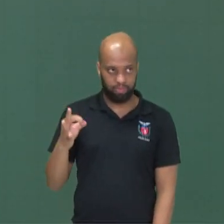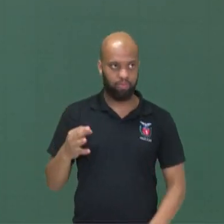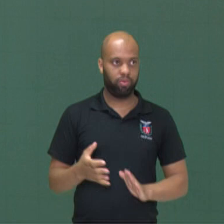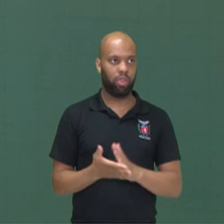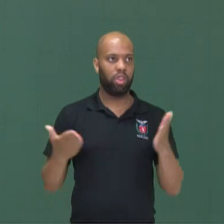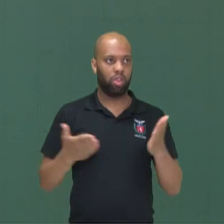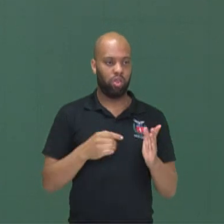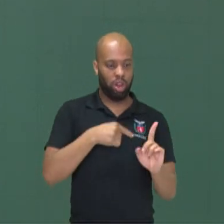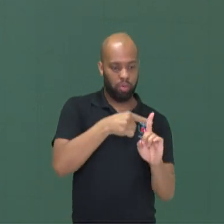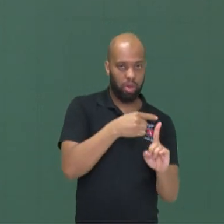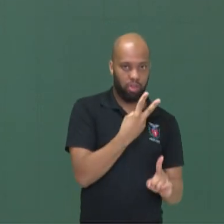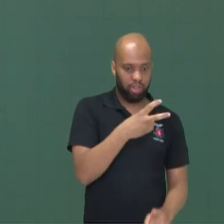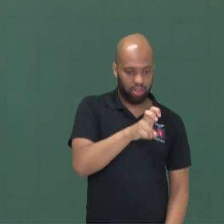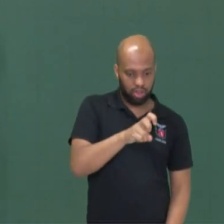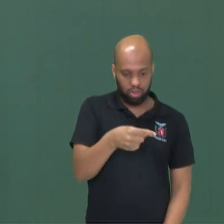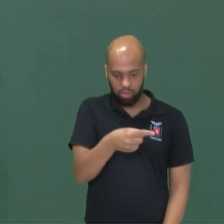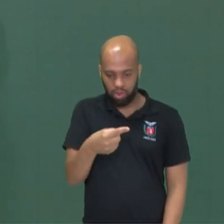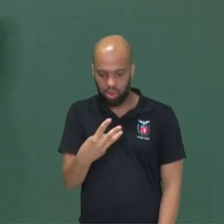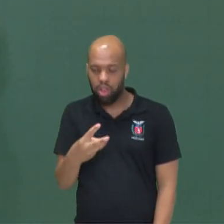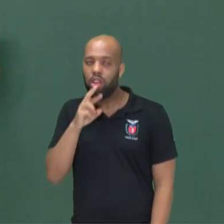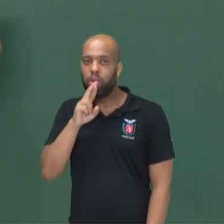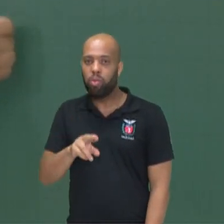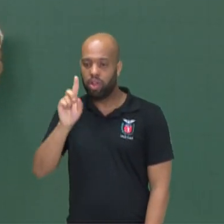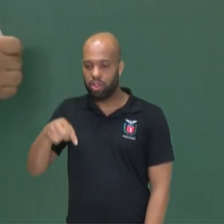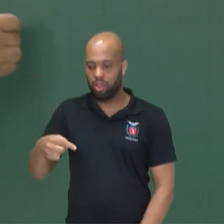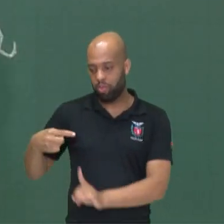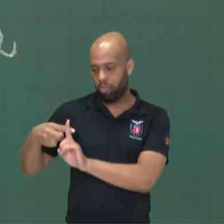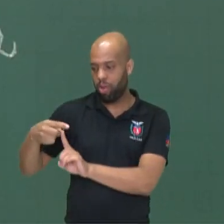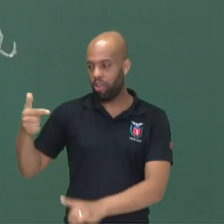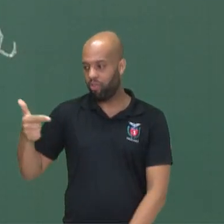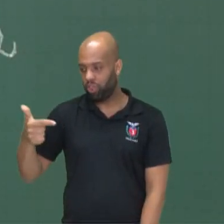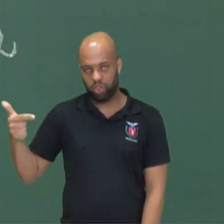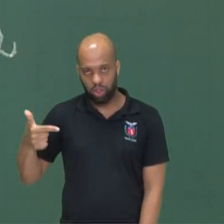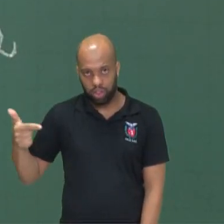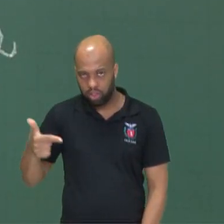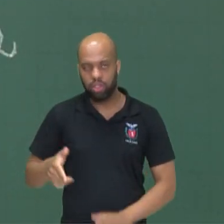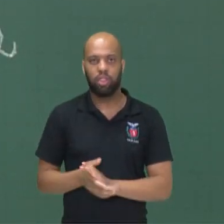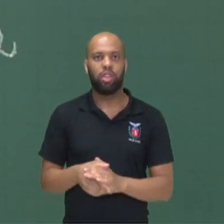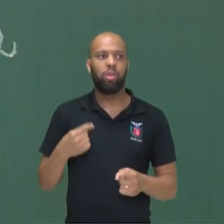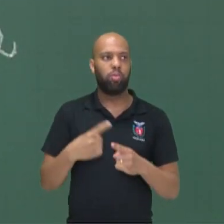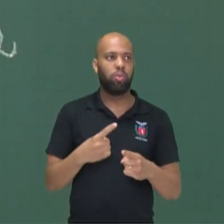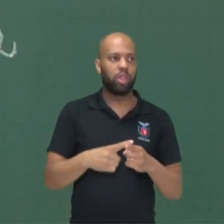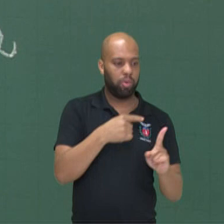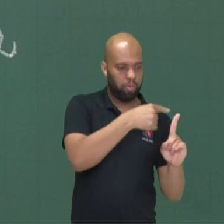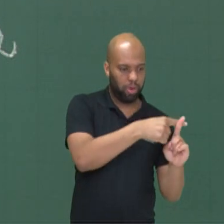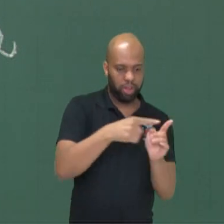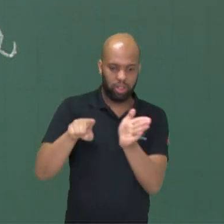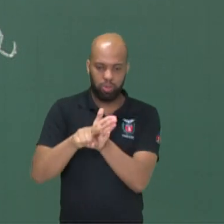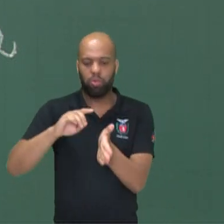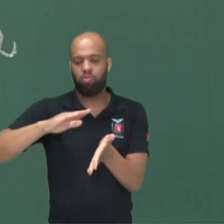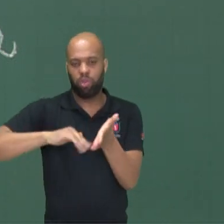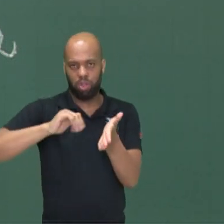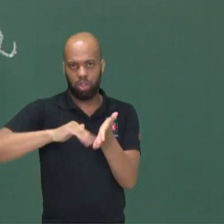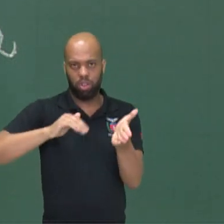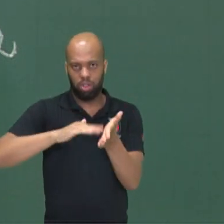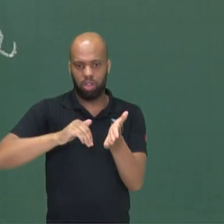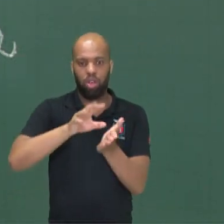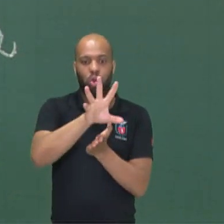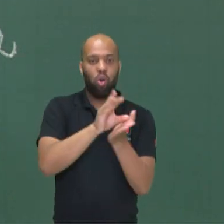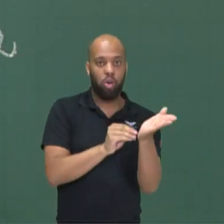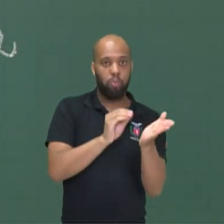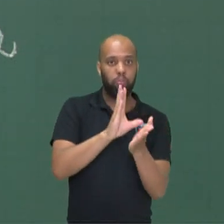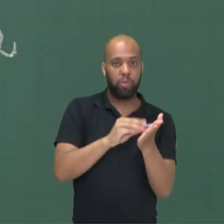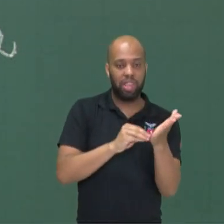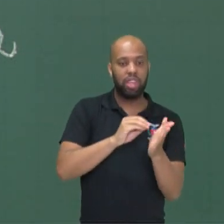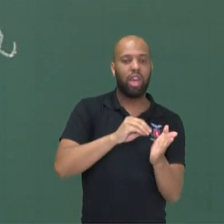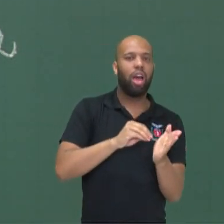E mais 25 menos 3 dá mais 22. Lembra, sinais diferentes, subtrai e repete o sinal do